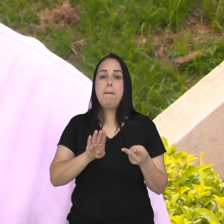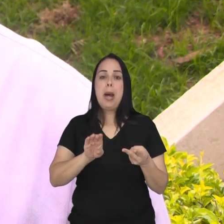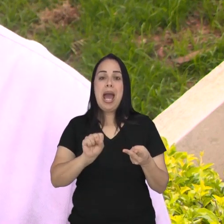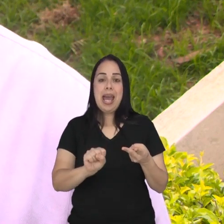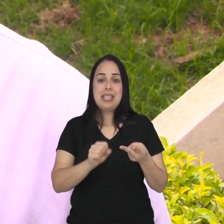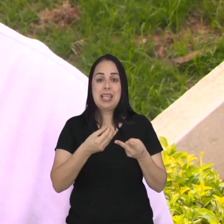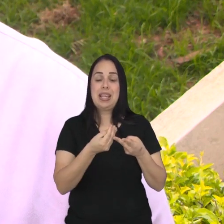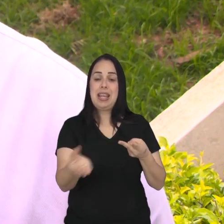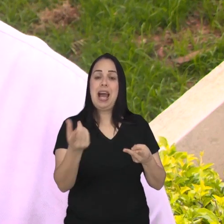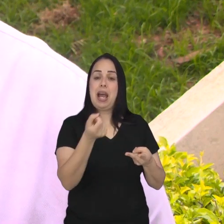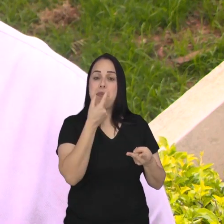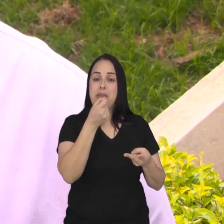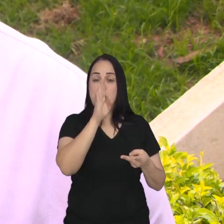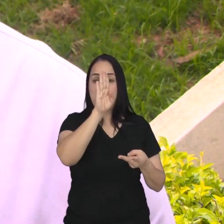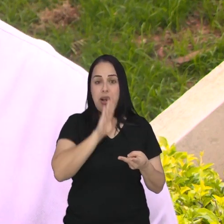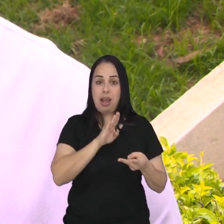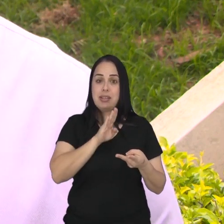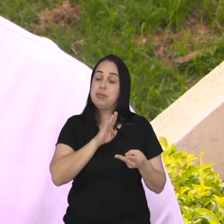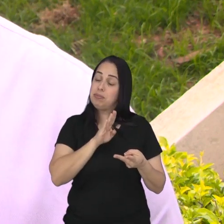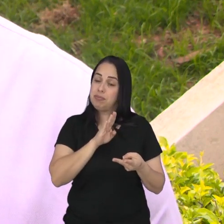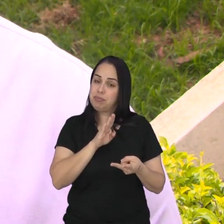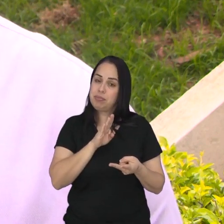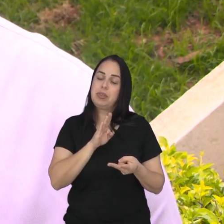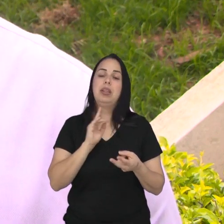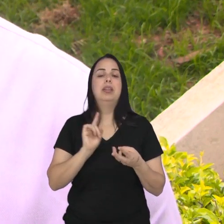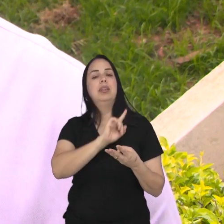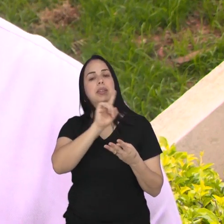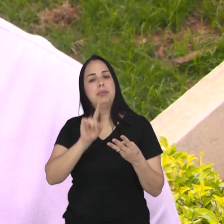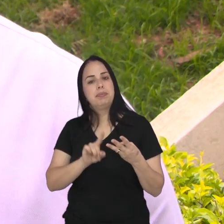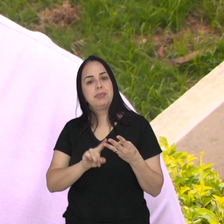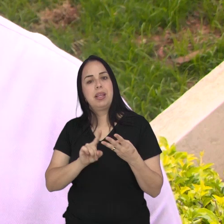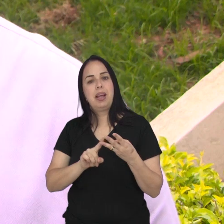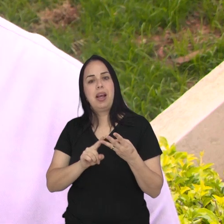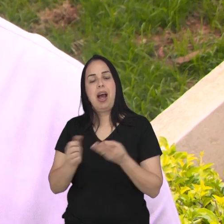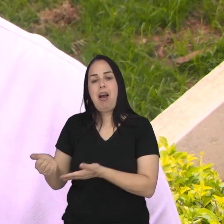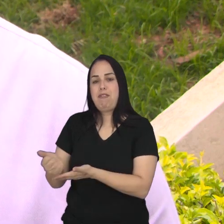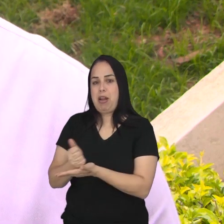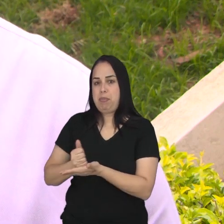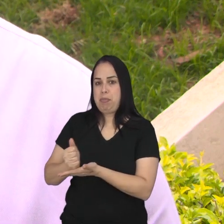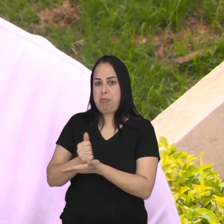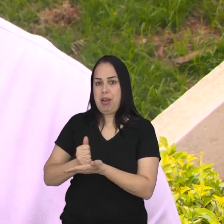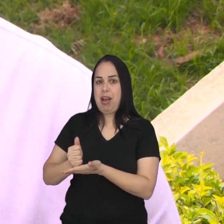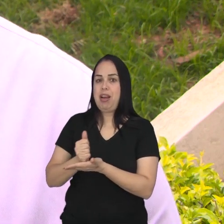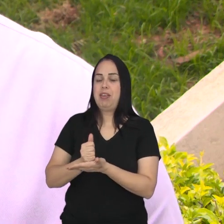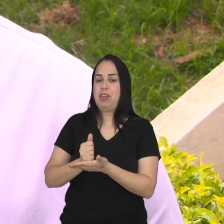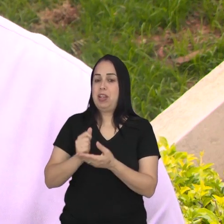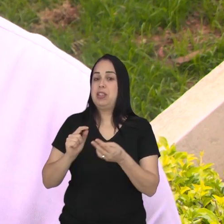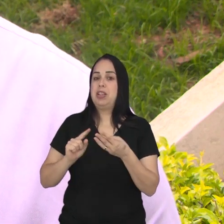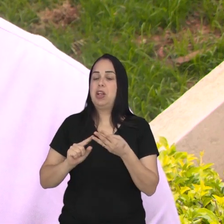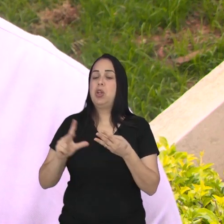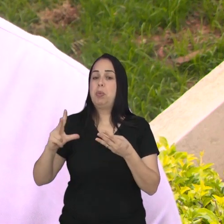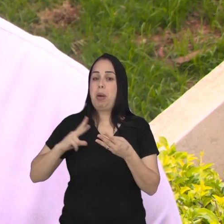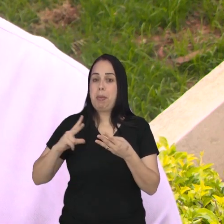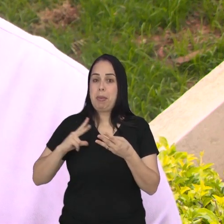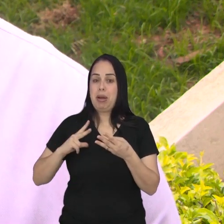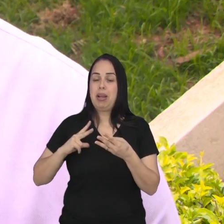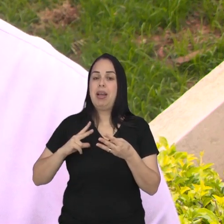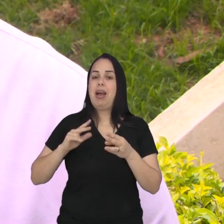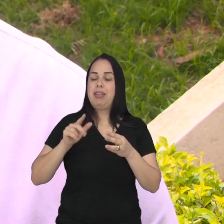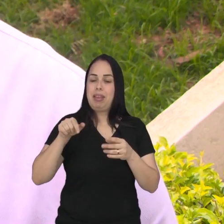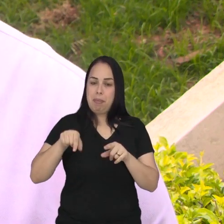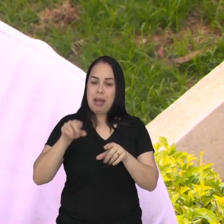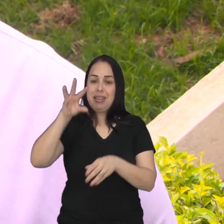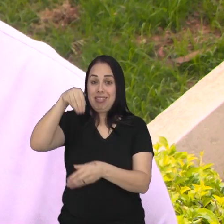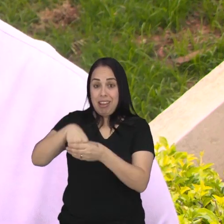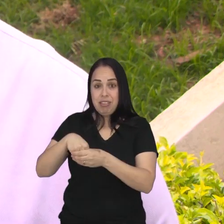que tem um medicamento gratuito para a população, disponibilizado pelo próprio SUS. Nós temos também as farmácias privadas, nós temos